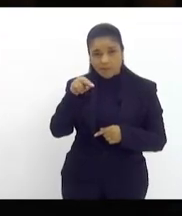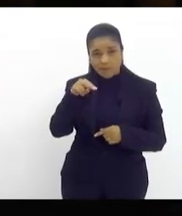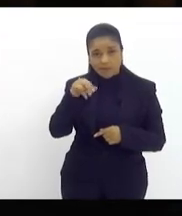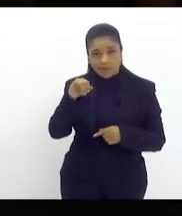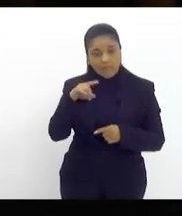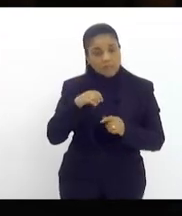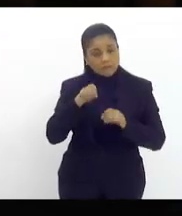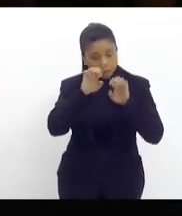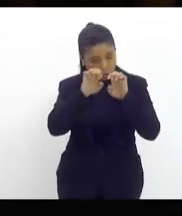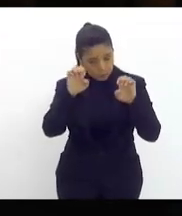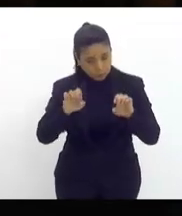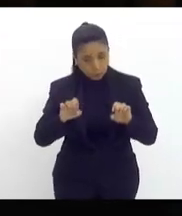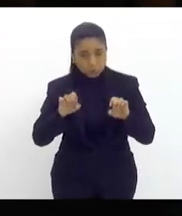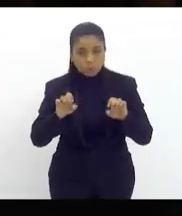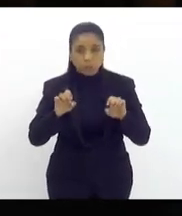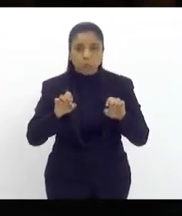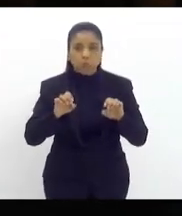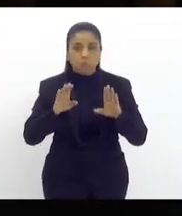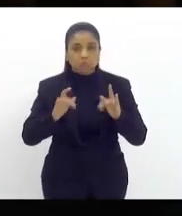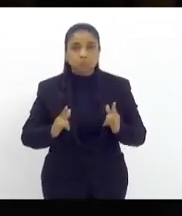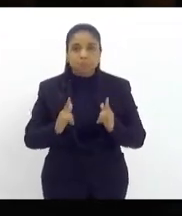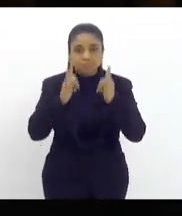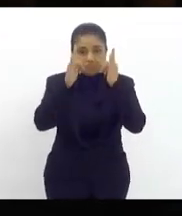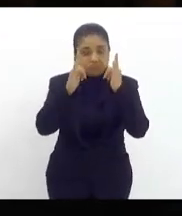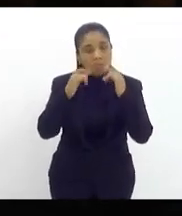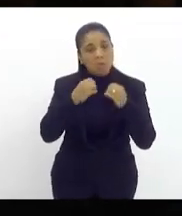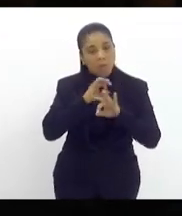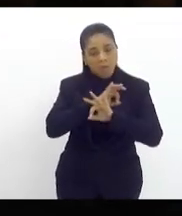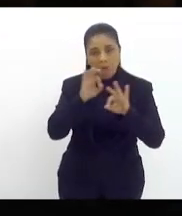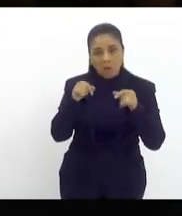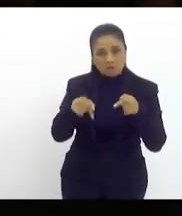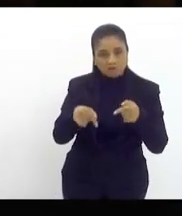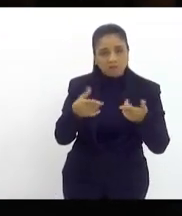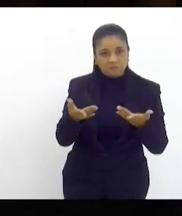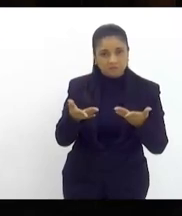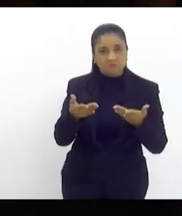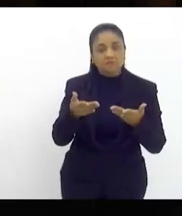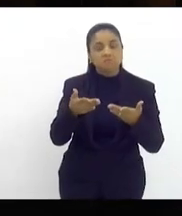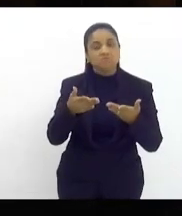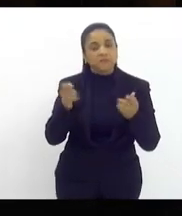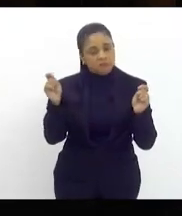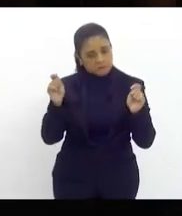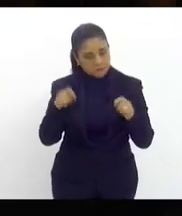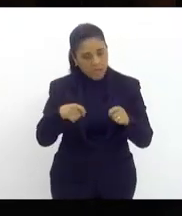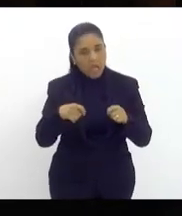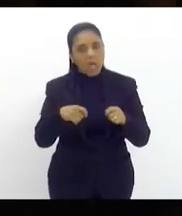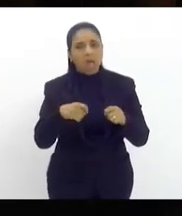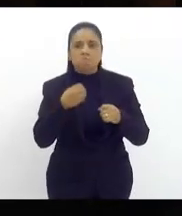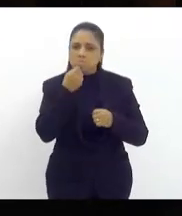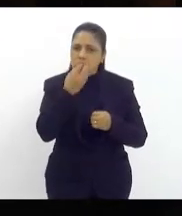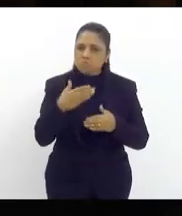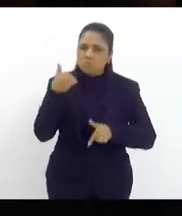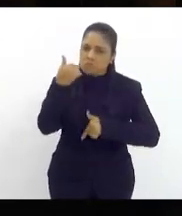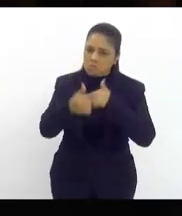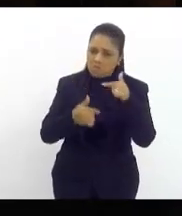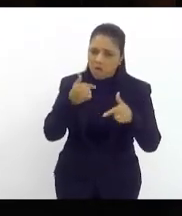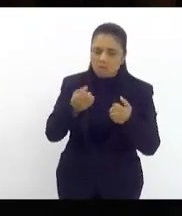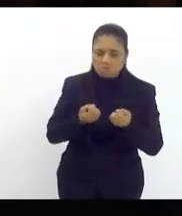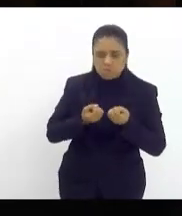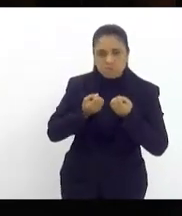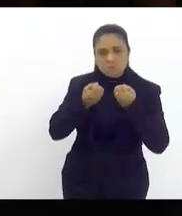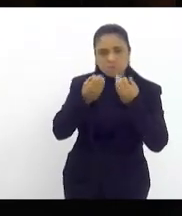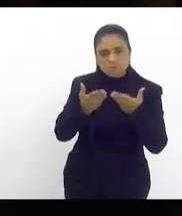física do Hospital Eloneida Estúrdas, que tem ali a possibilidade, sim, de fazer um bom trabalho, de entregar